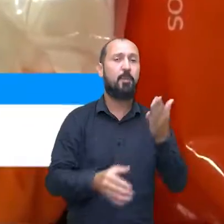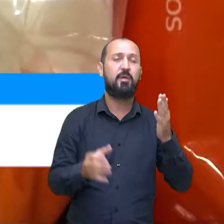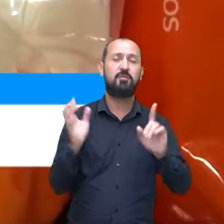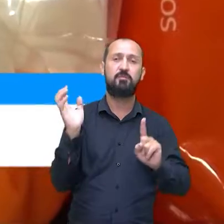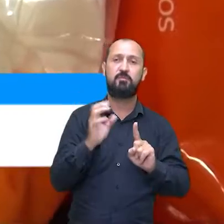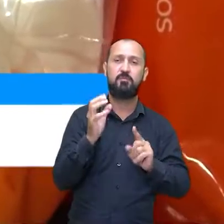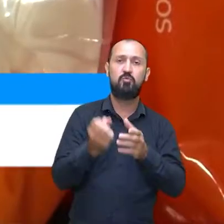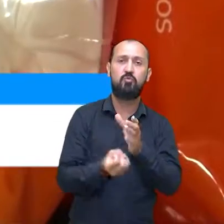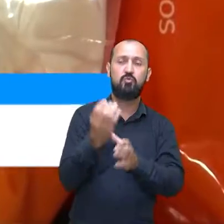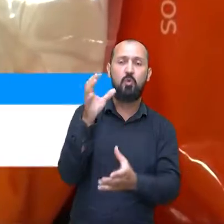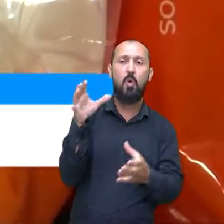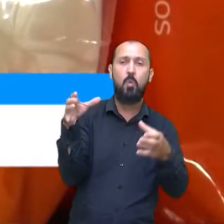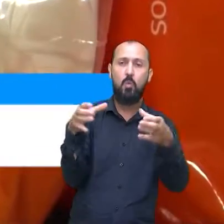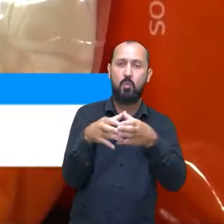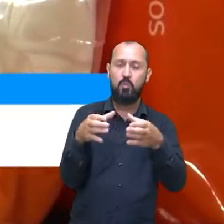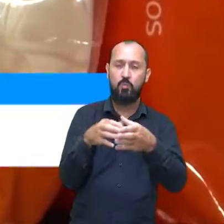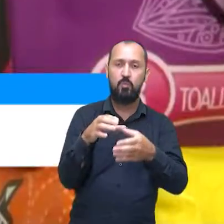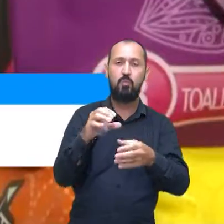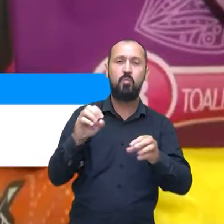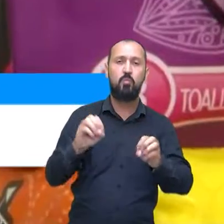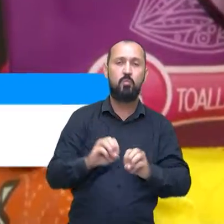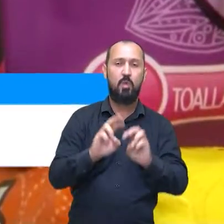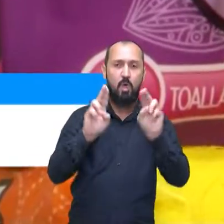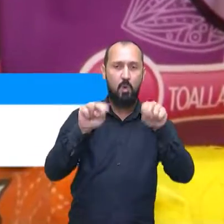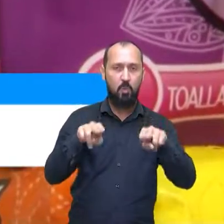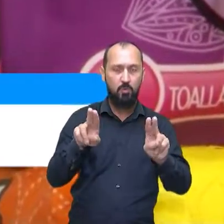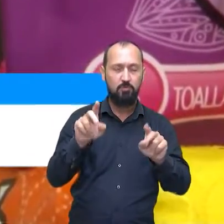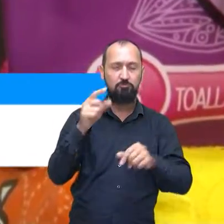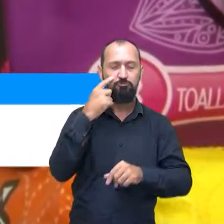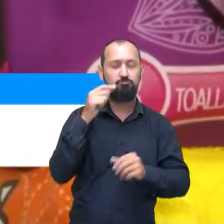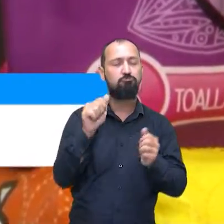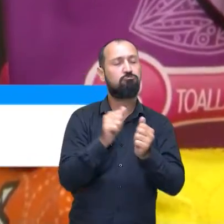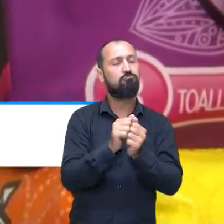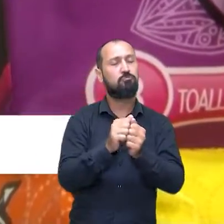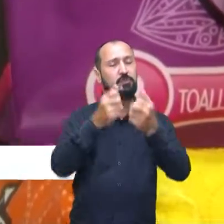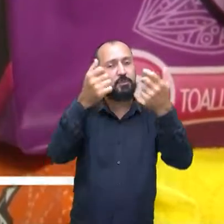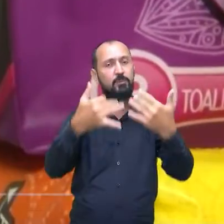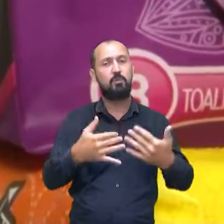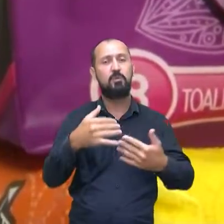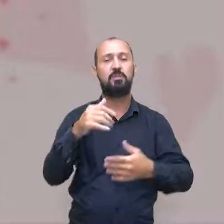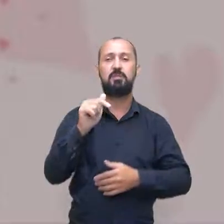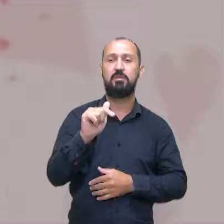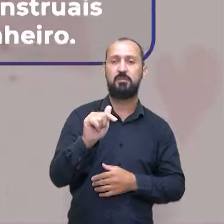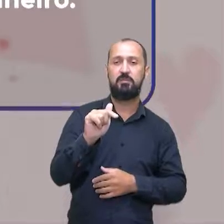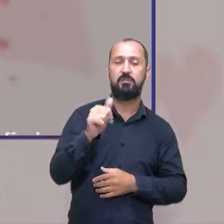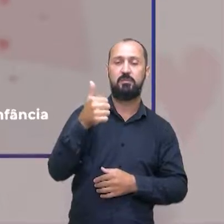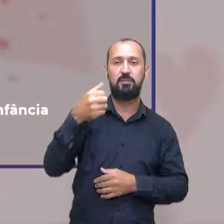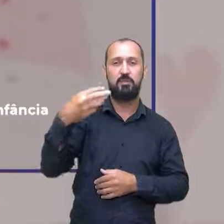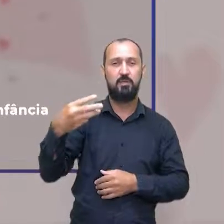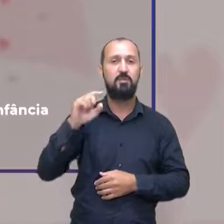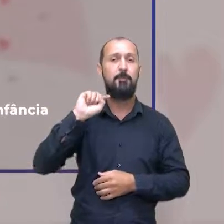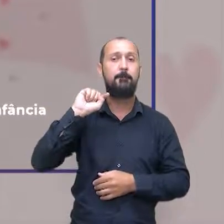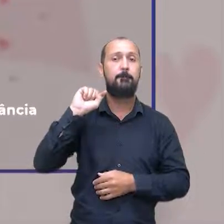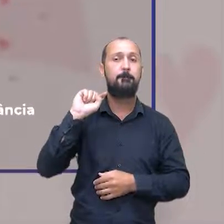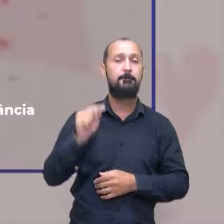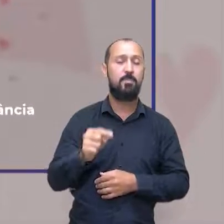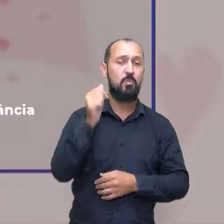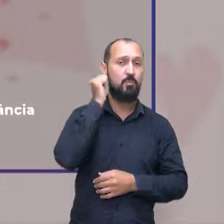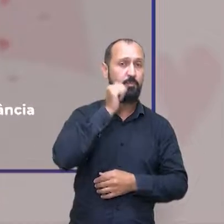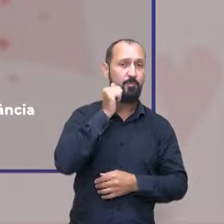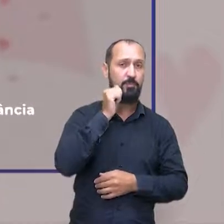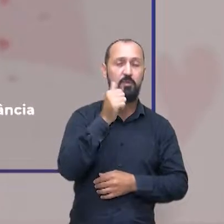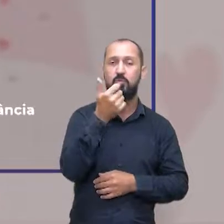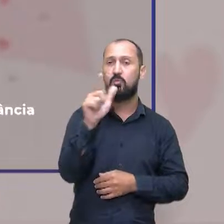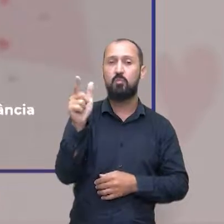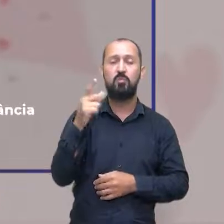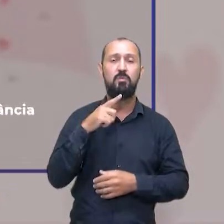de Direitos, elaborado pelo Fundo de População das Nações Unidas e pelo Unicef, indica que 713